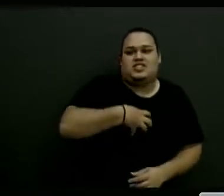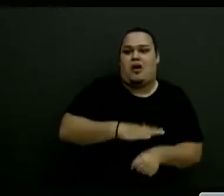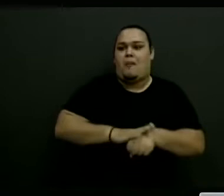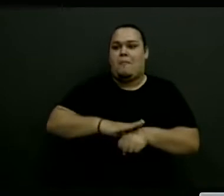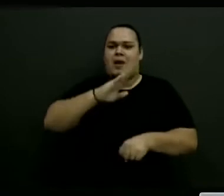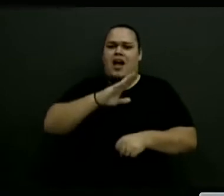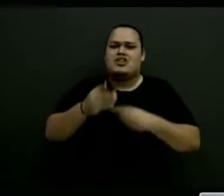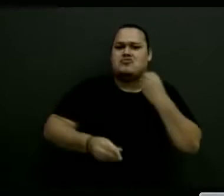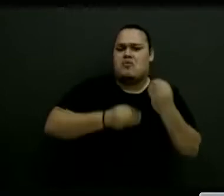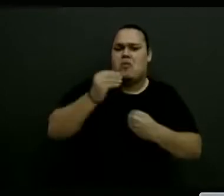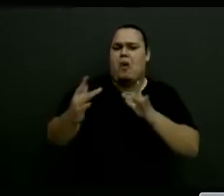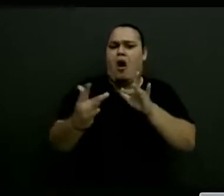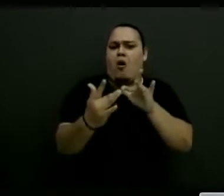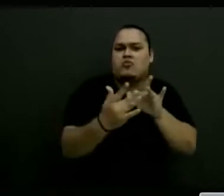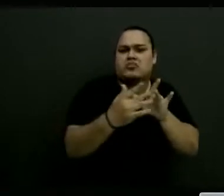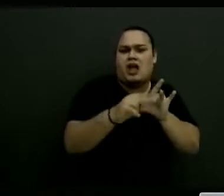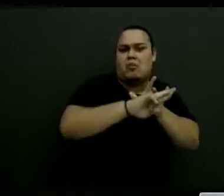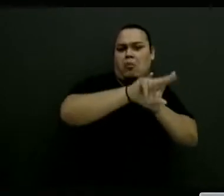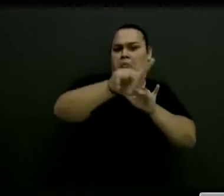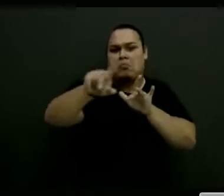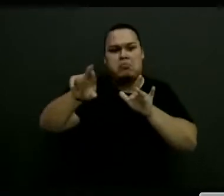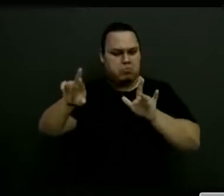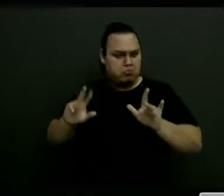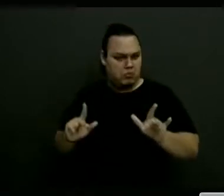mas as multidões se congregavam para ouvir-lhe,